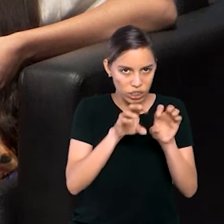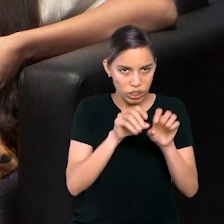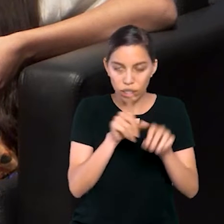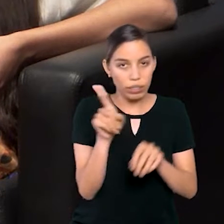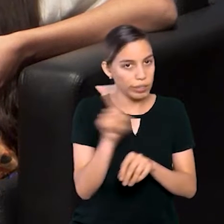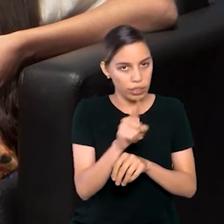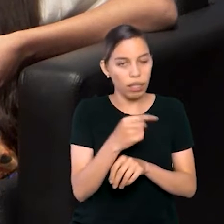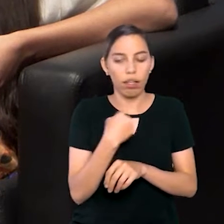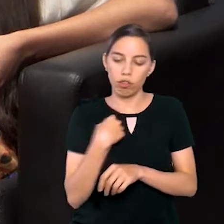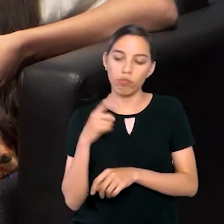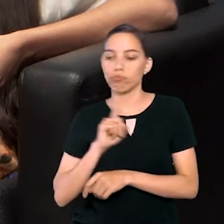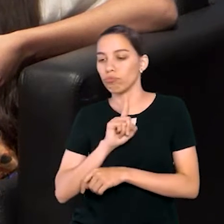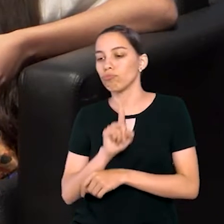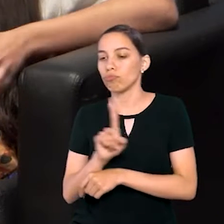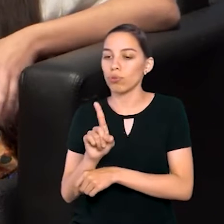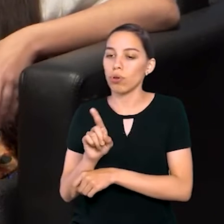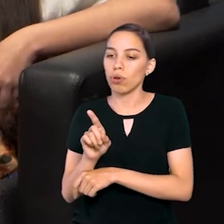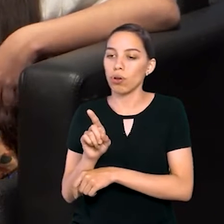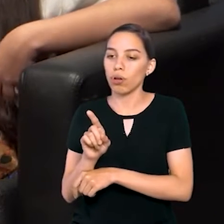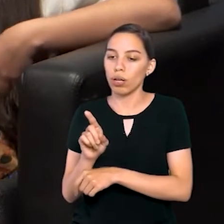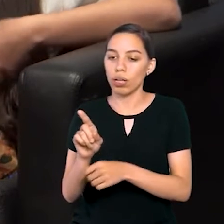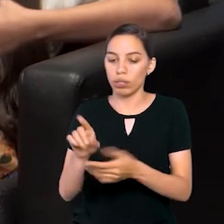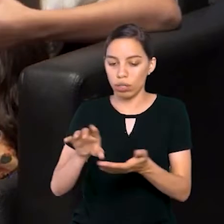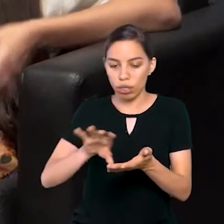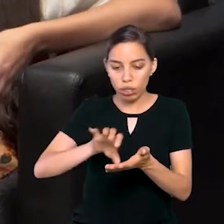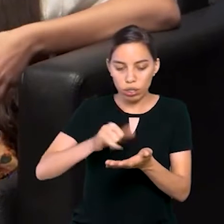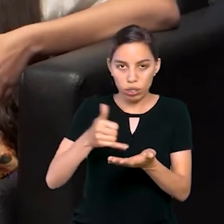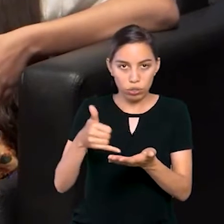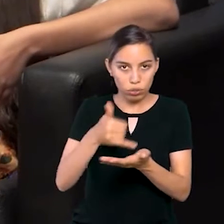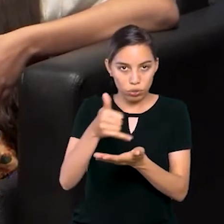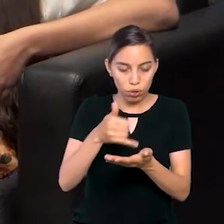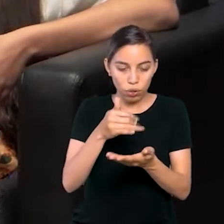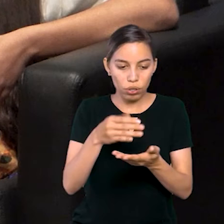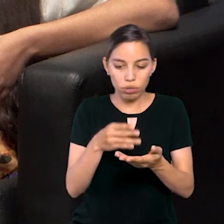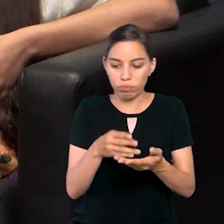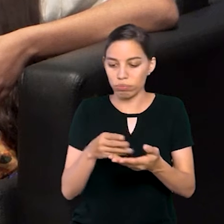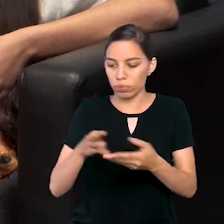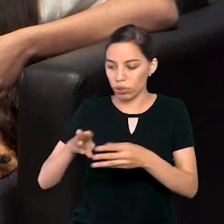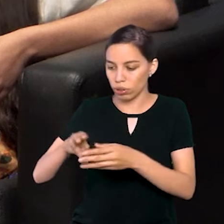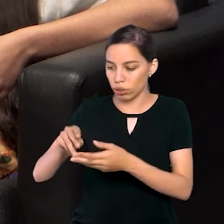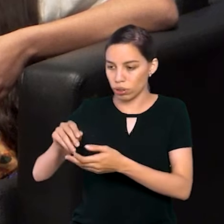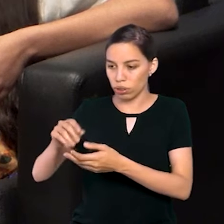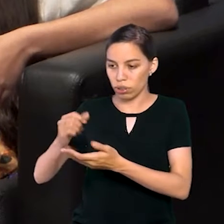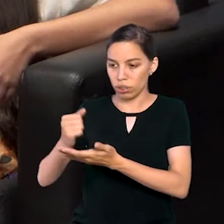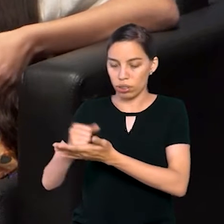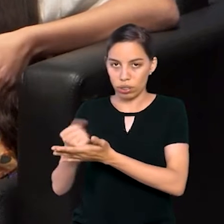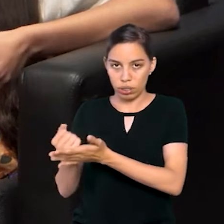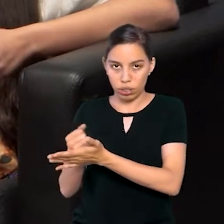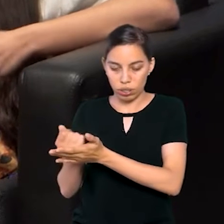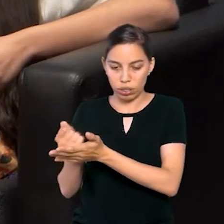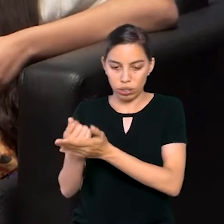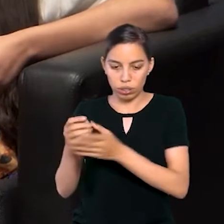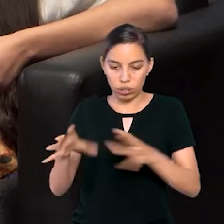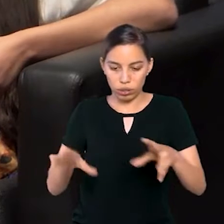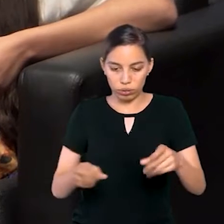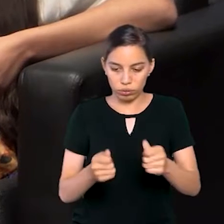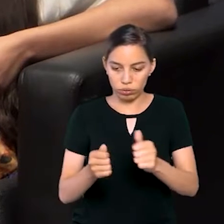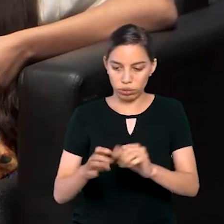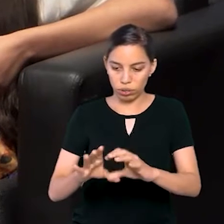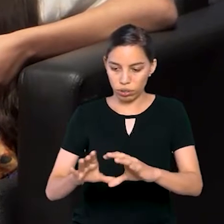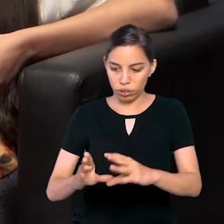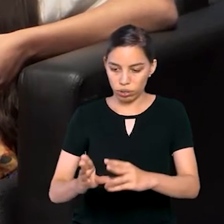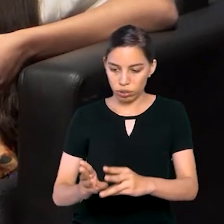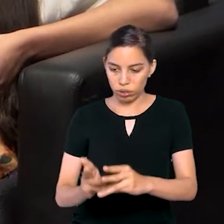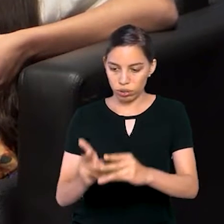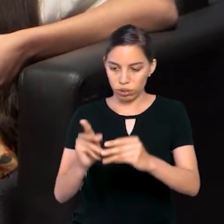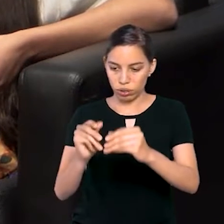nos pés com óleos medicinais, com as ervas medicinais, e nas mãos, nos pés.